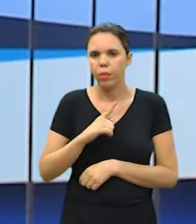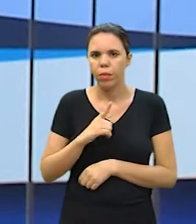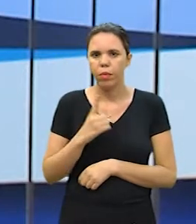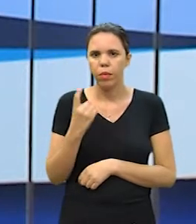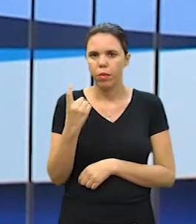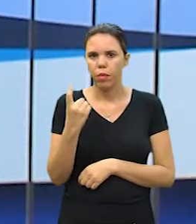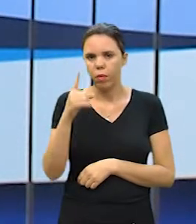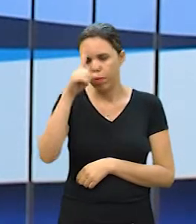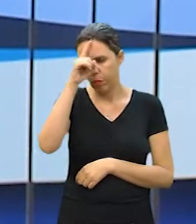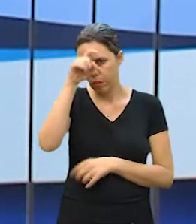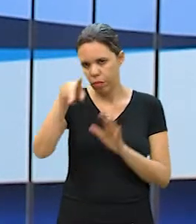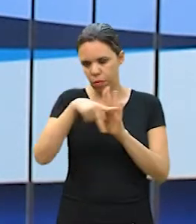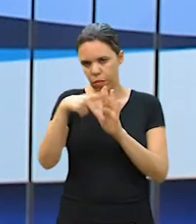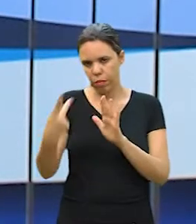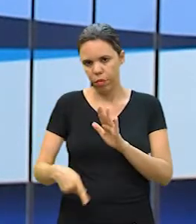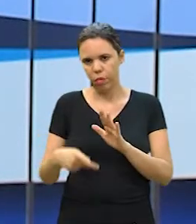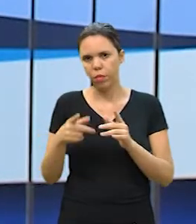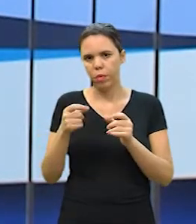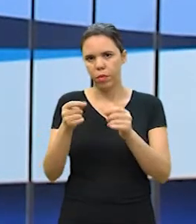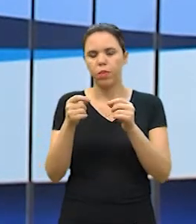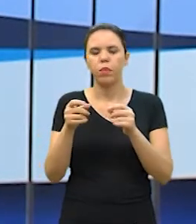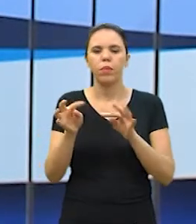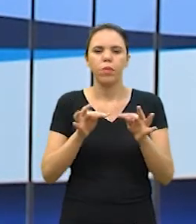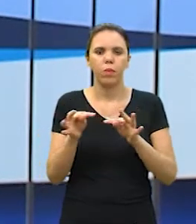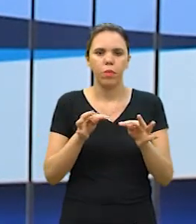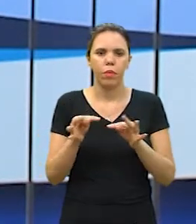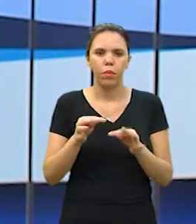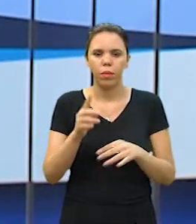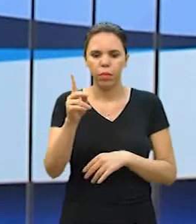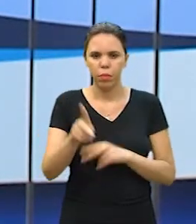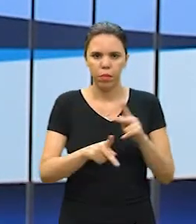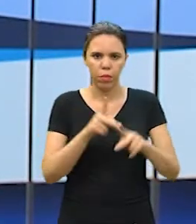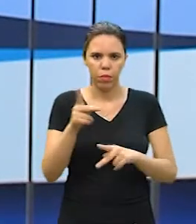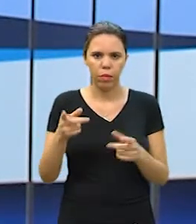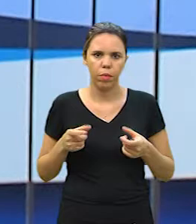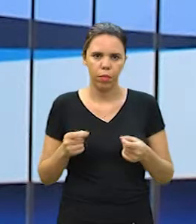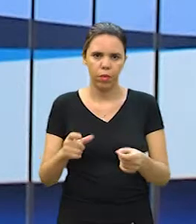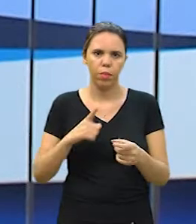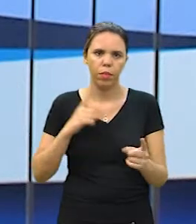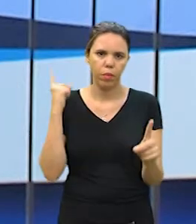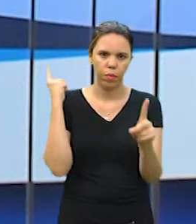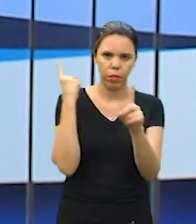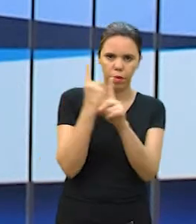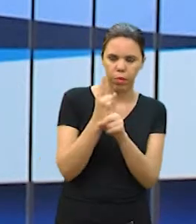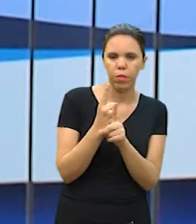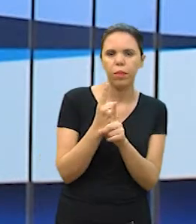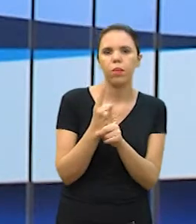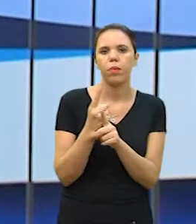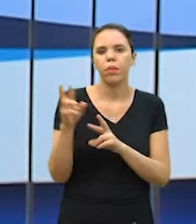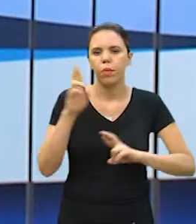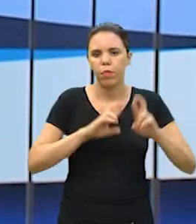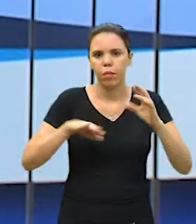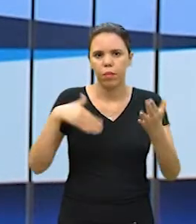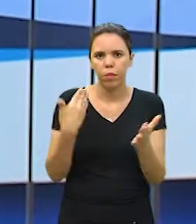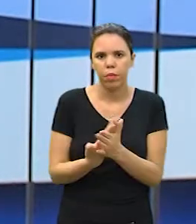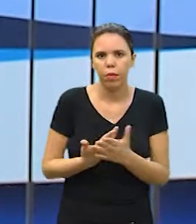pelo menos um hospital habilitado em oncologia, onde o paciente de câncer encontra desde um exame até